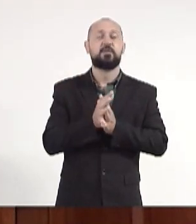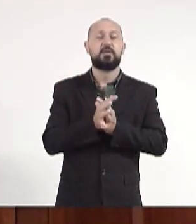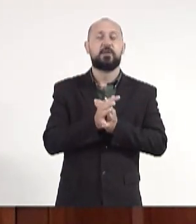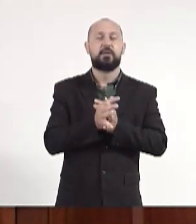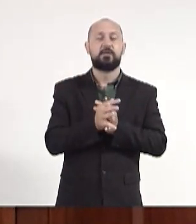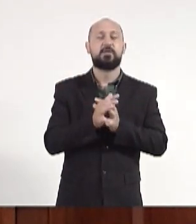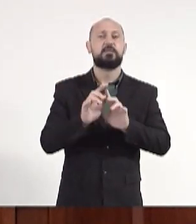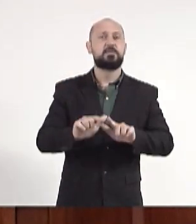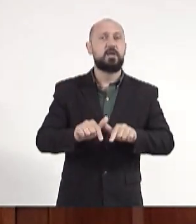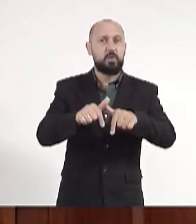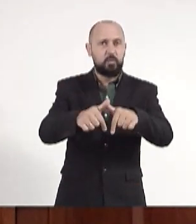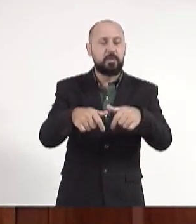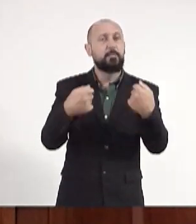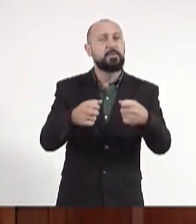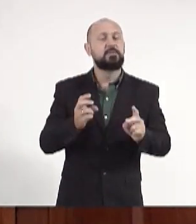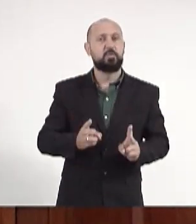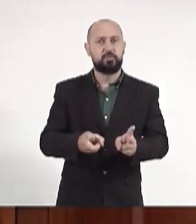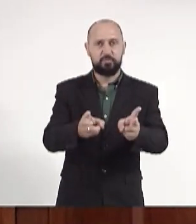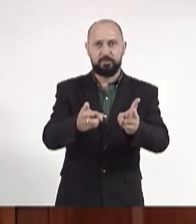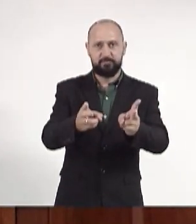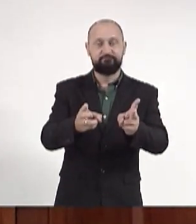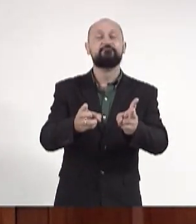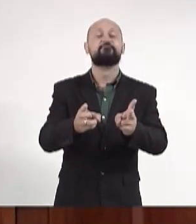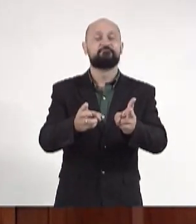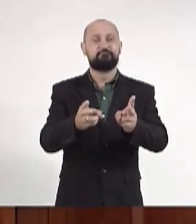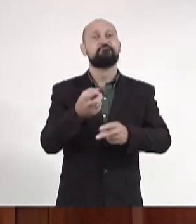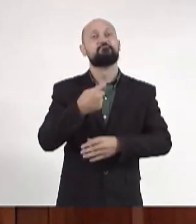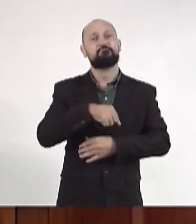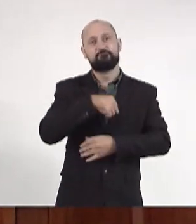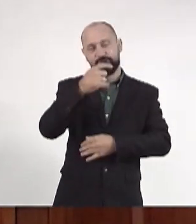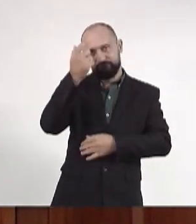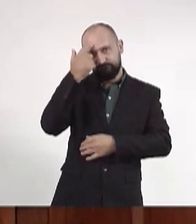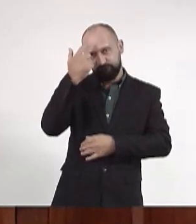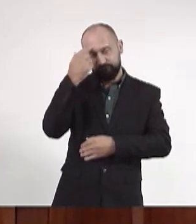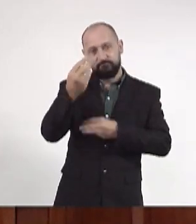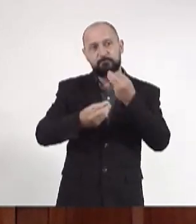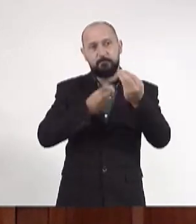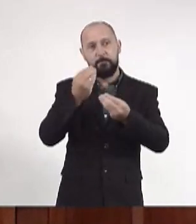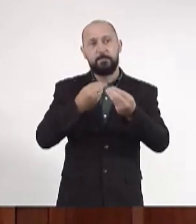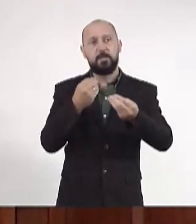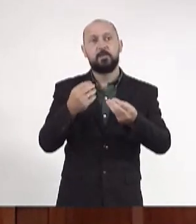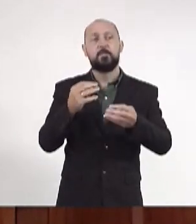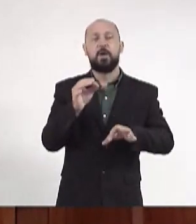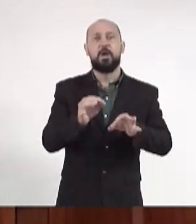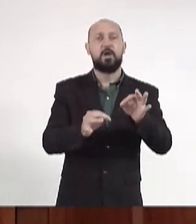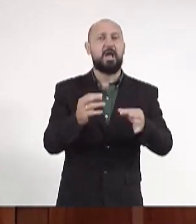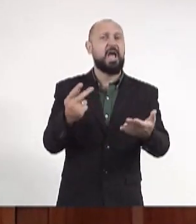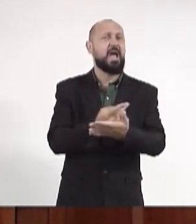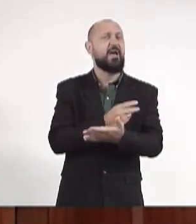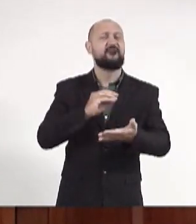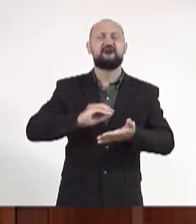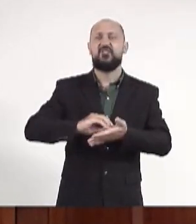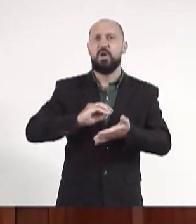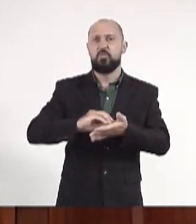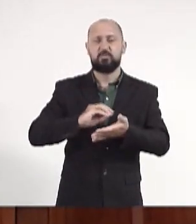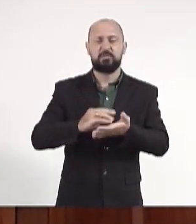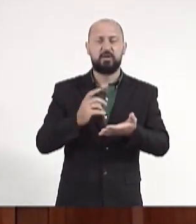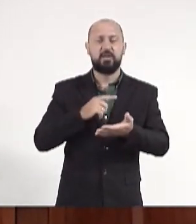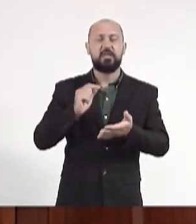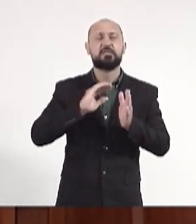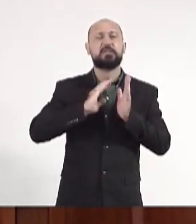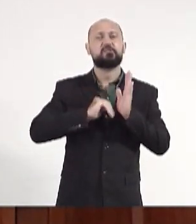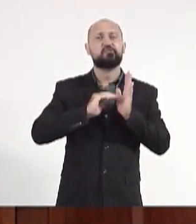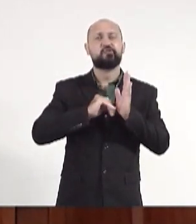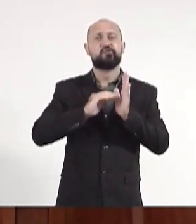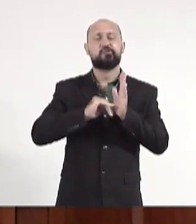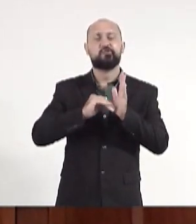essa luta deve prosseguir, porque nós também consideramos uma grande injustiça, esse